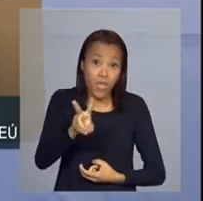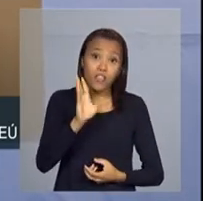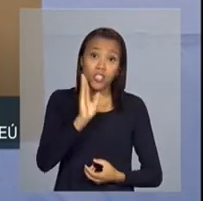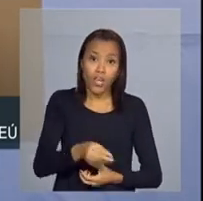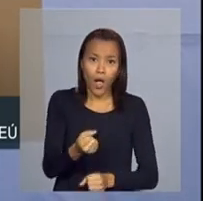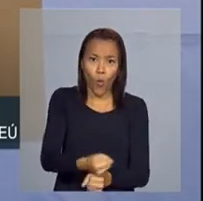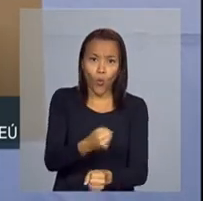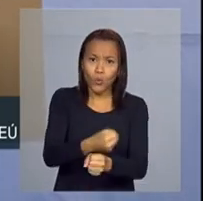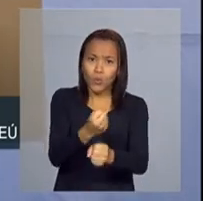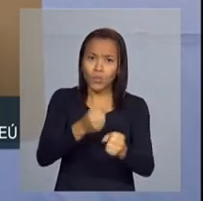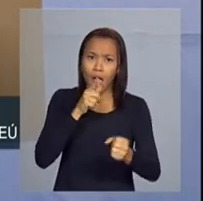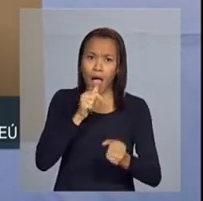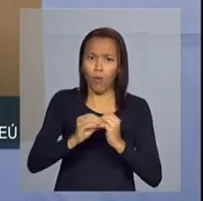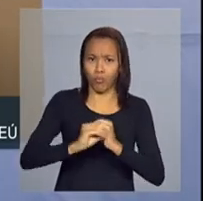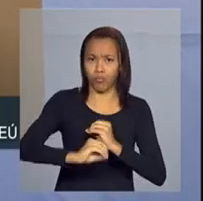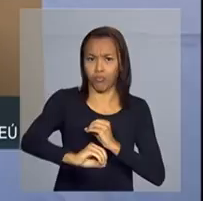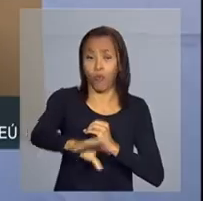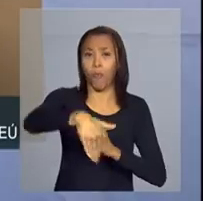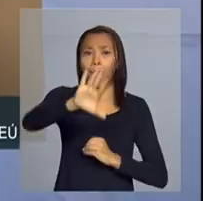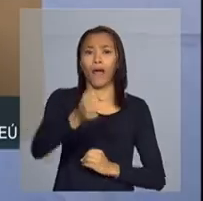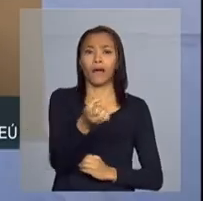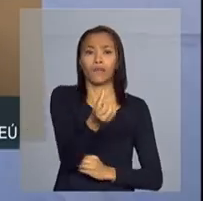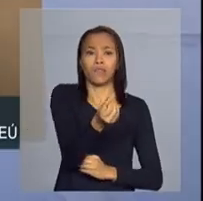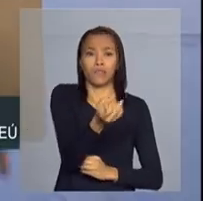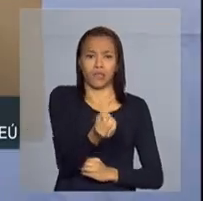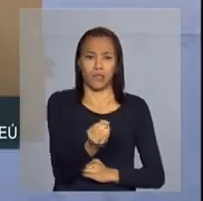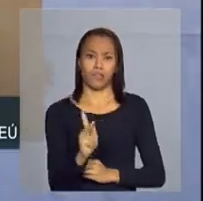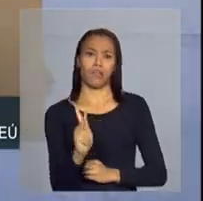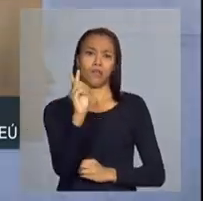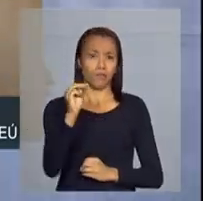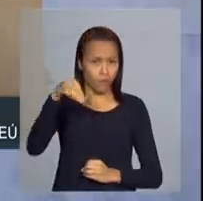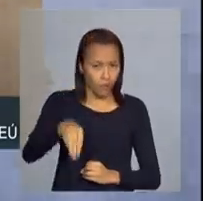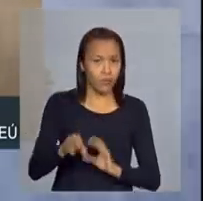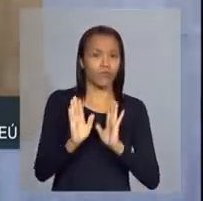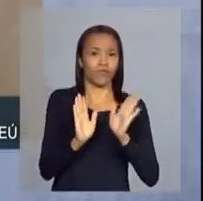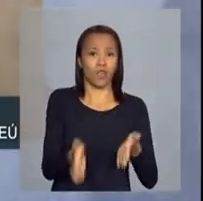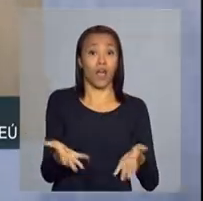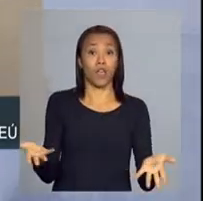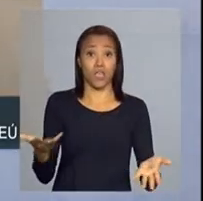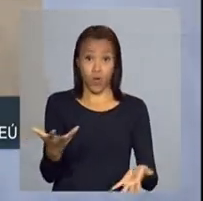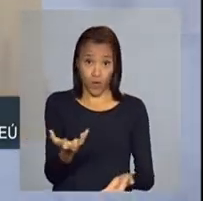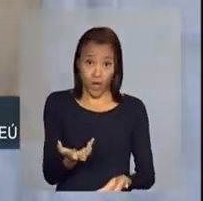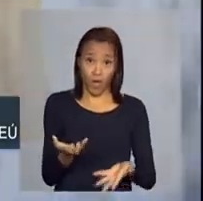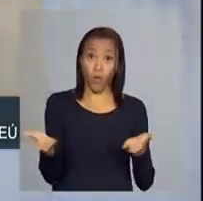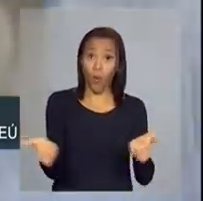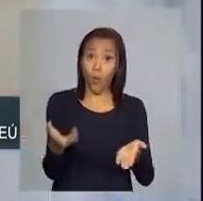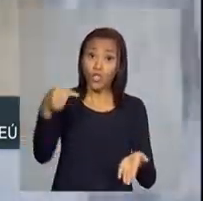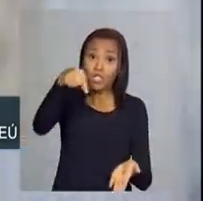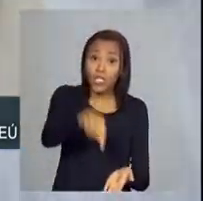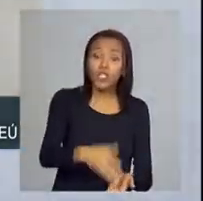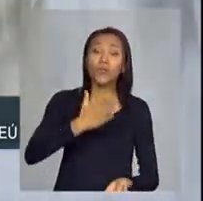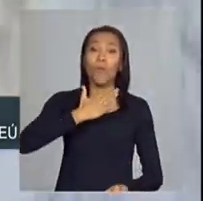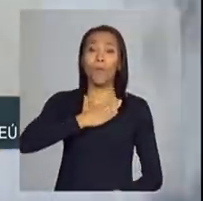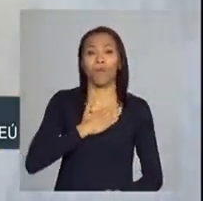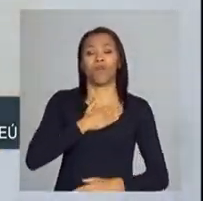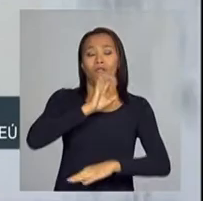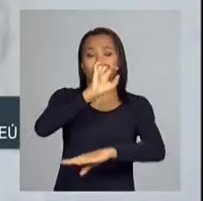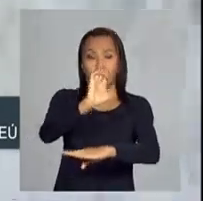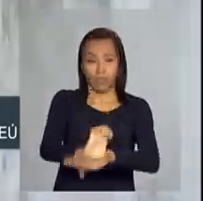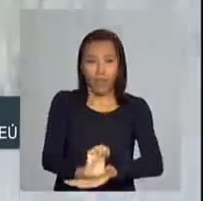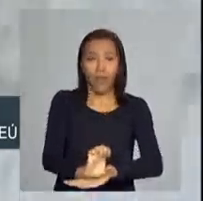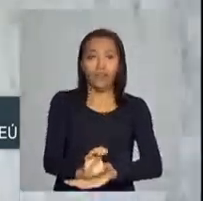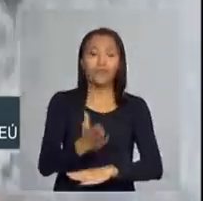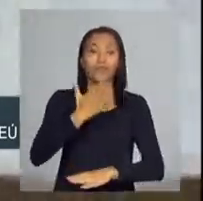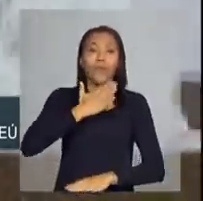água com mais de 60 quilômetros. E eu quero hoje aqui, no meu estado, no